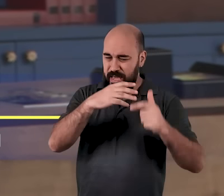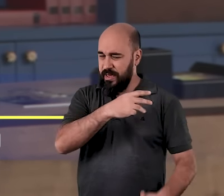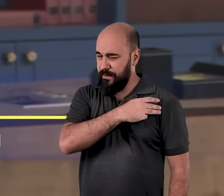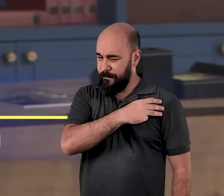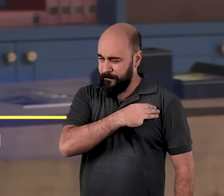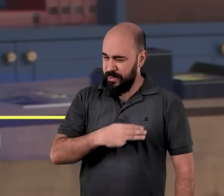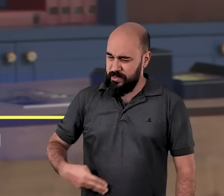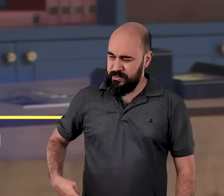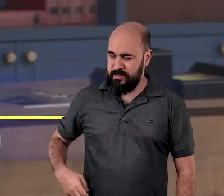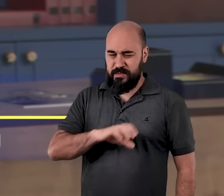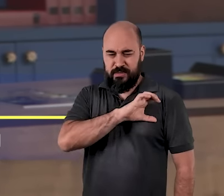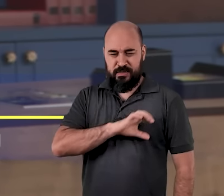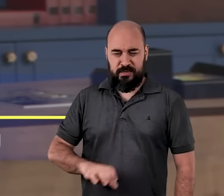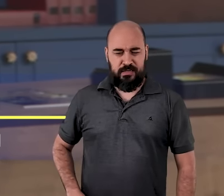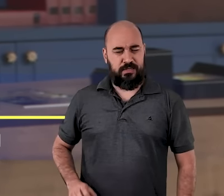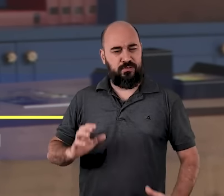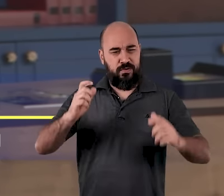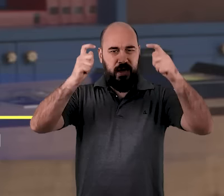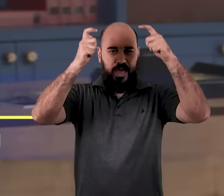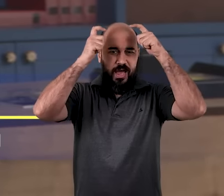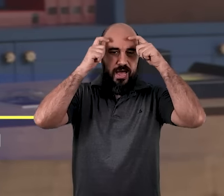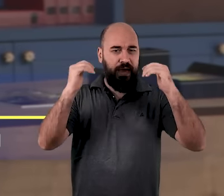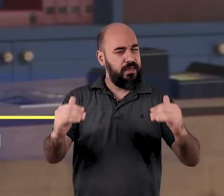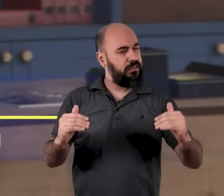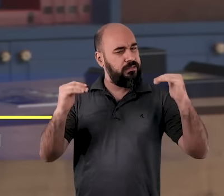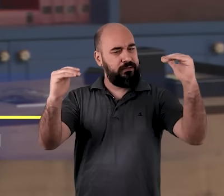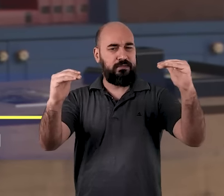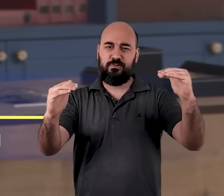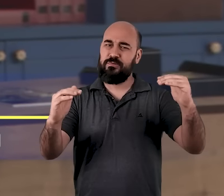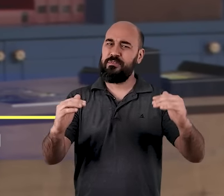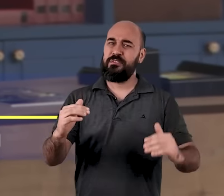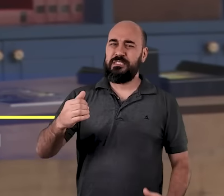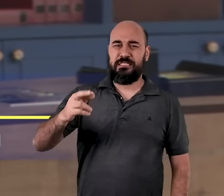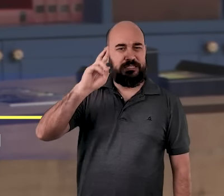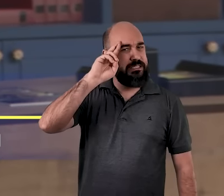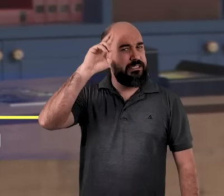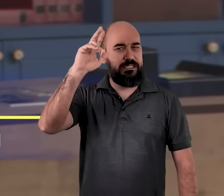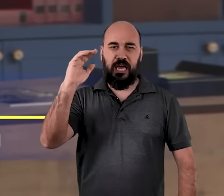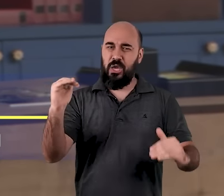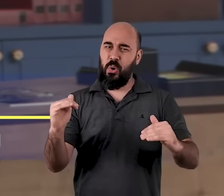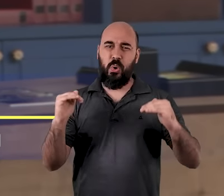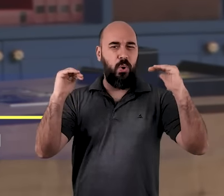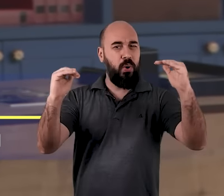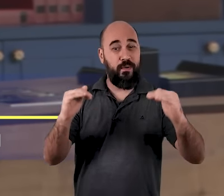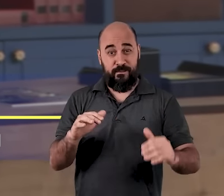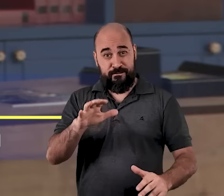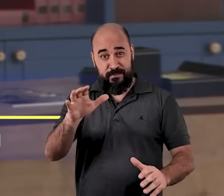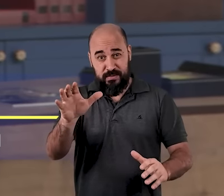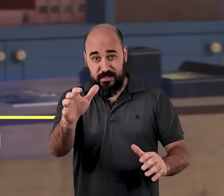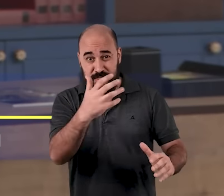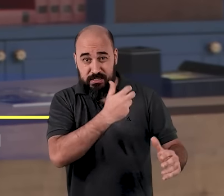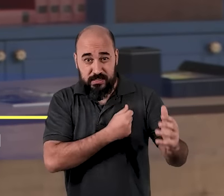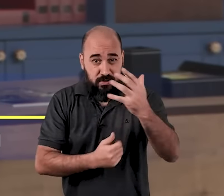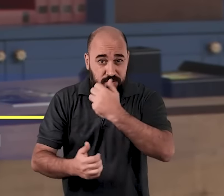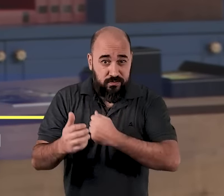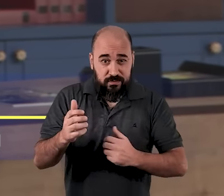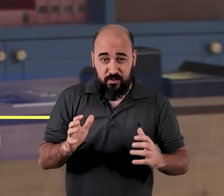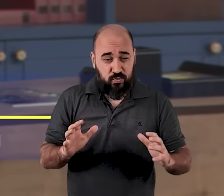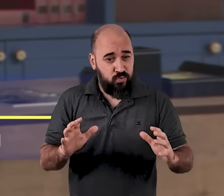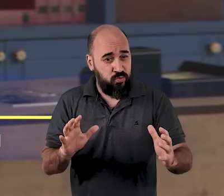triunfante, como Rei dos Reis e Senhor dos Senhores, para buscar aqueles que receberam você